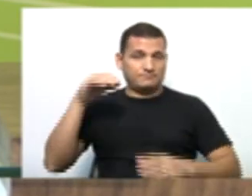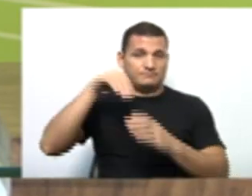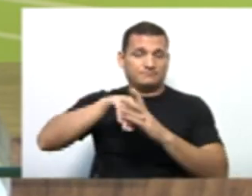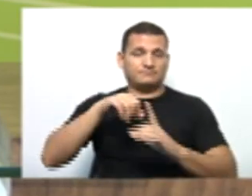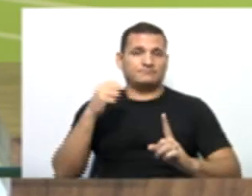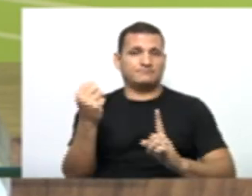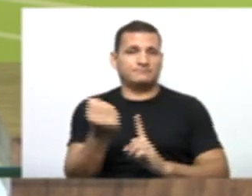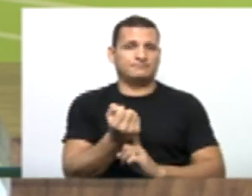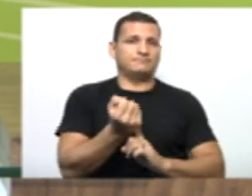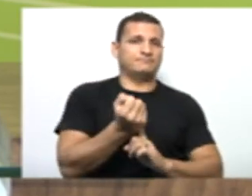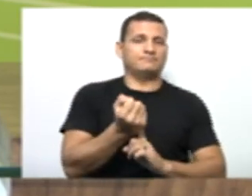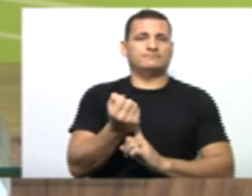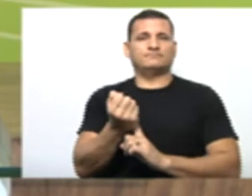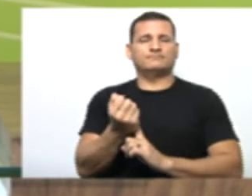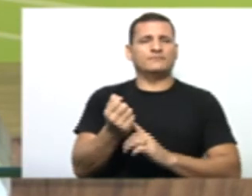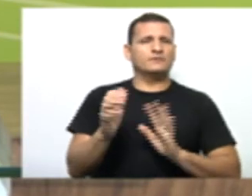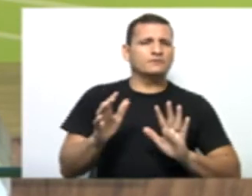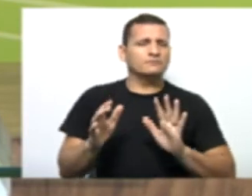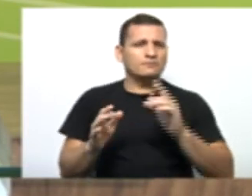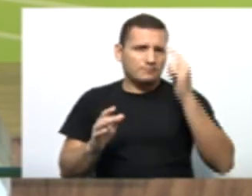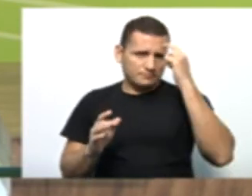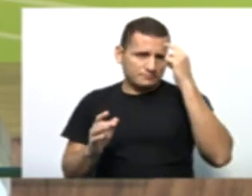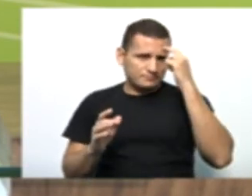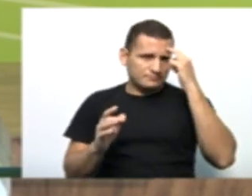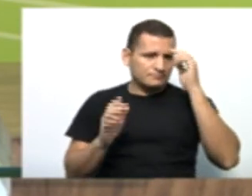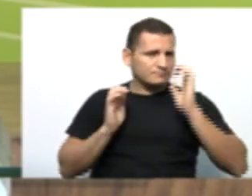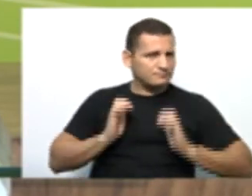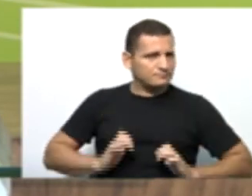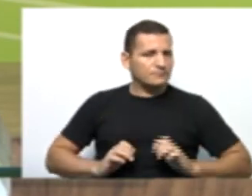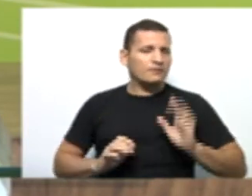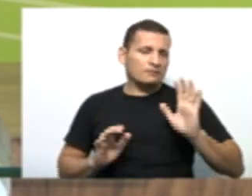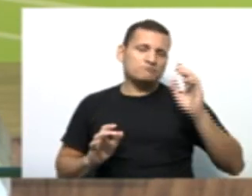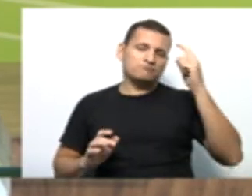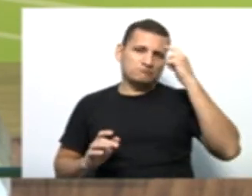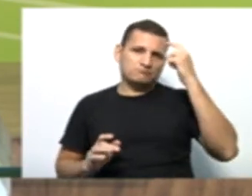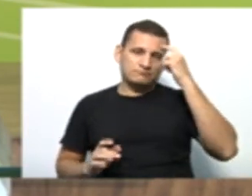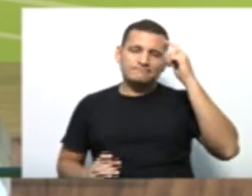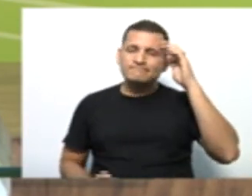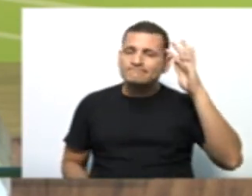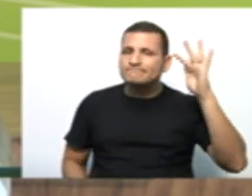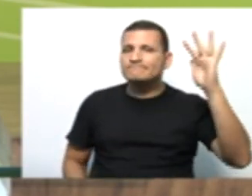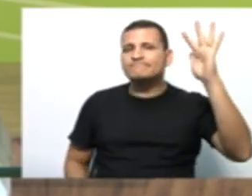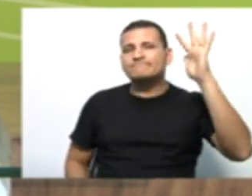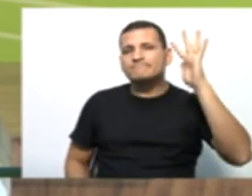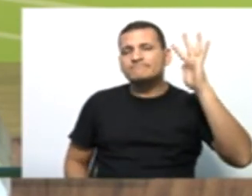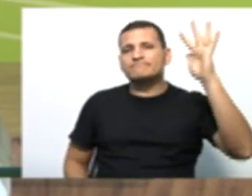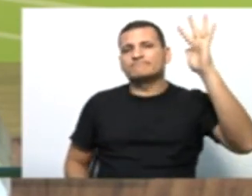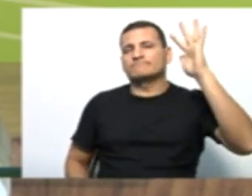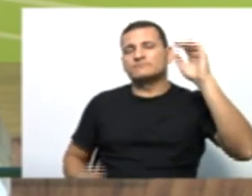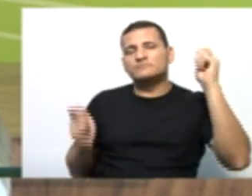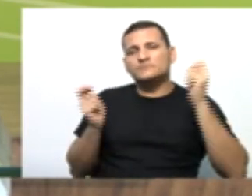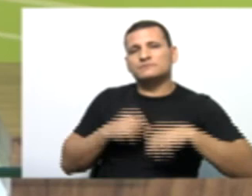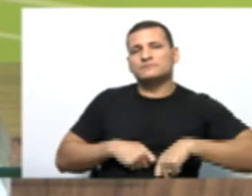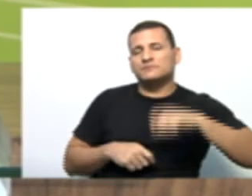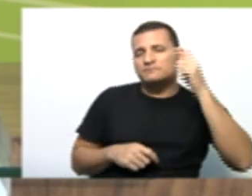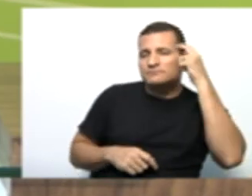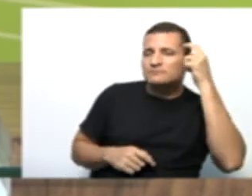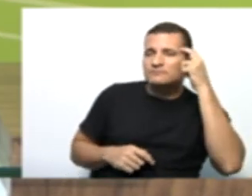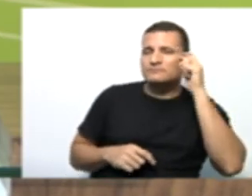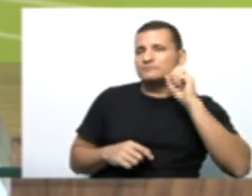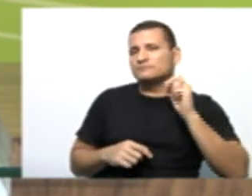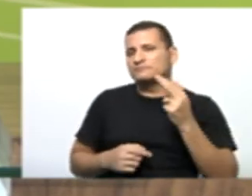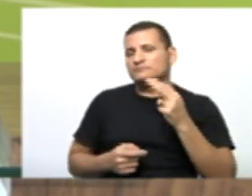sociedade. Então, quando a gente pensa em ética, eu estou pensando nessa reflexão, nessa possibilidade de pensar o agir,